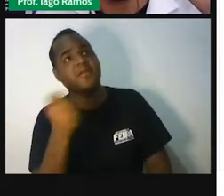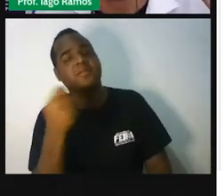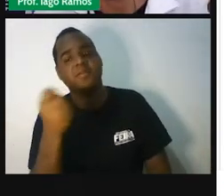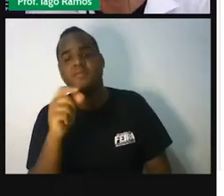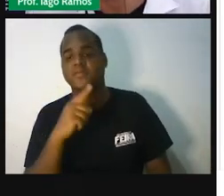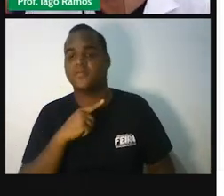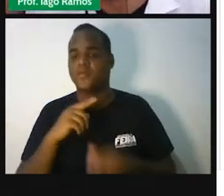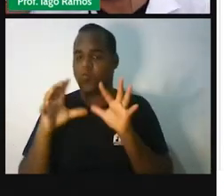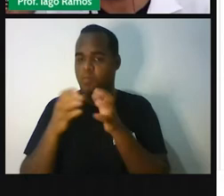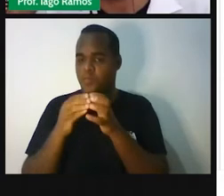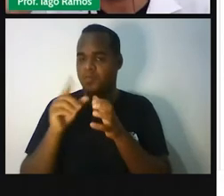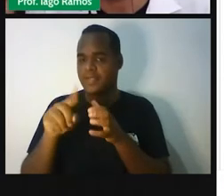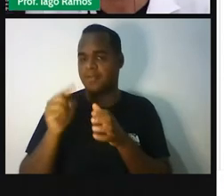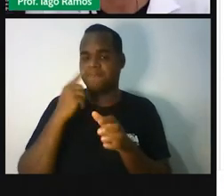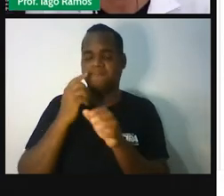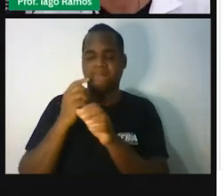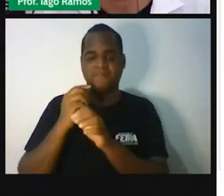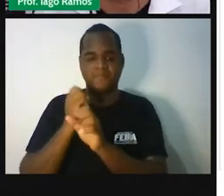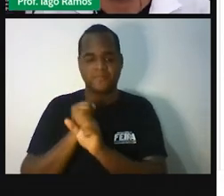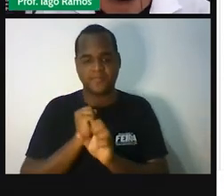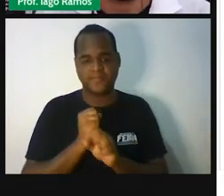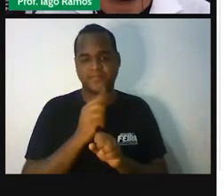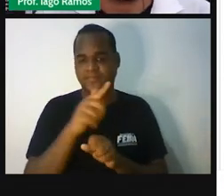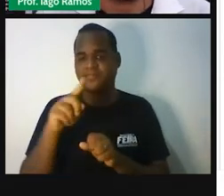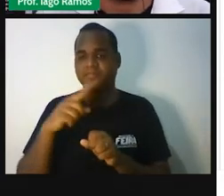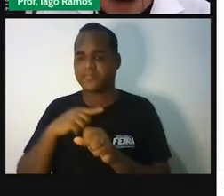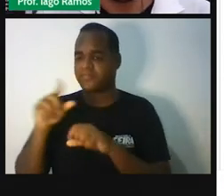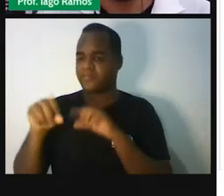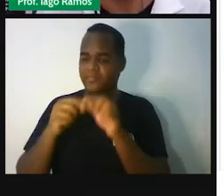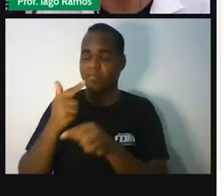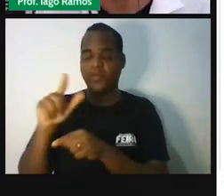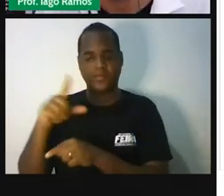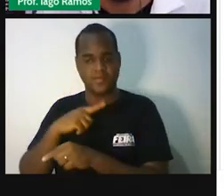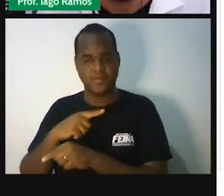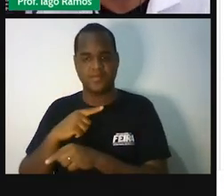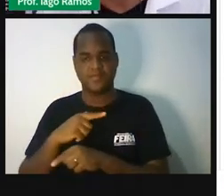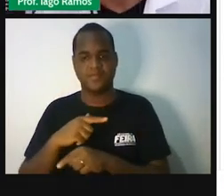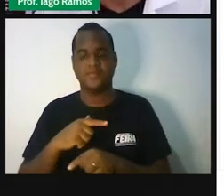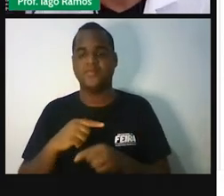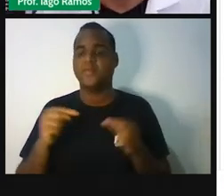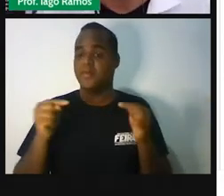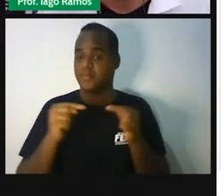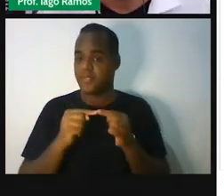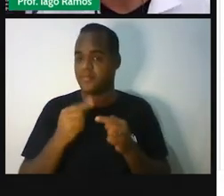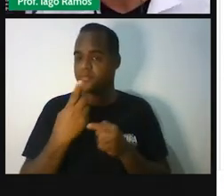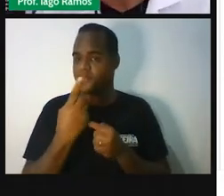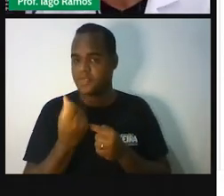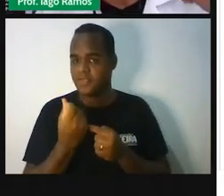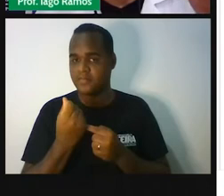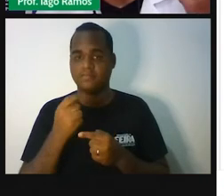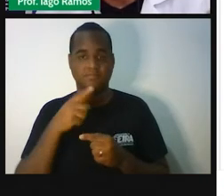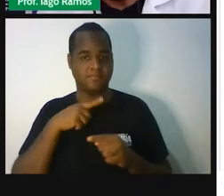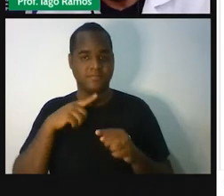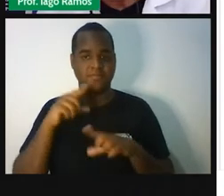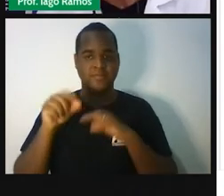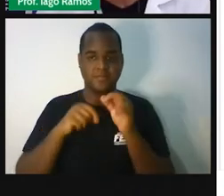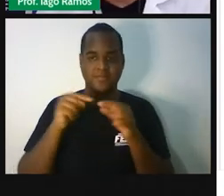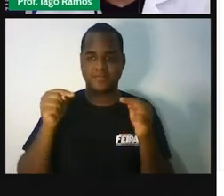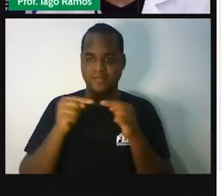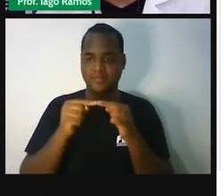conjunto de opções multiplicado por outro conjunto de opções. Então, são 26 para escolher a primeira,